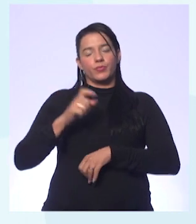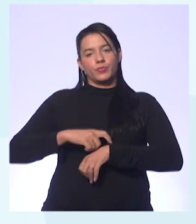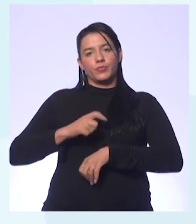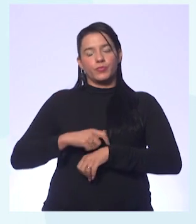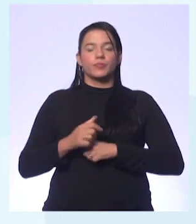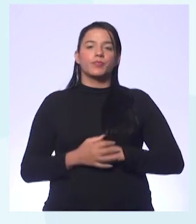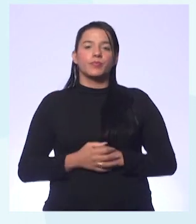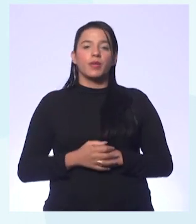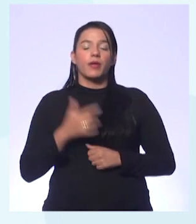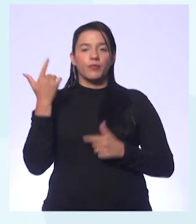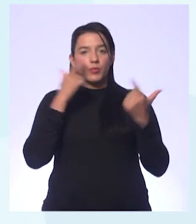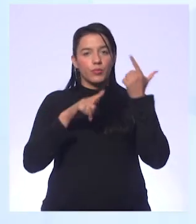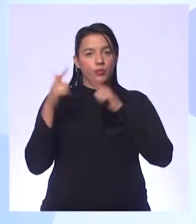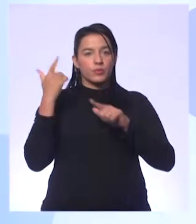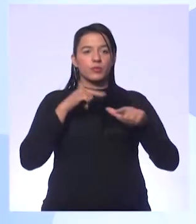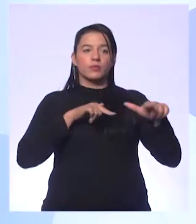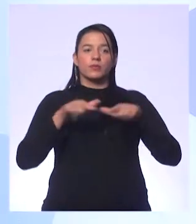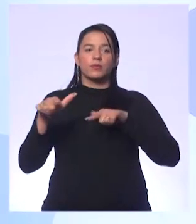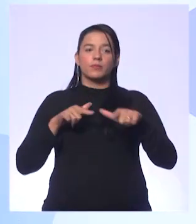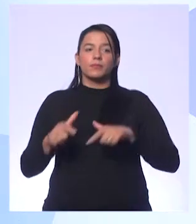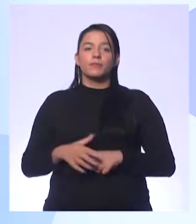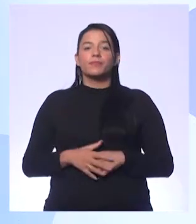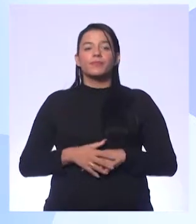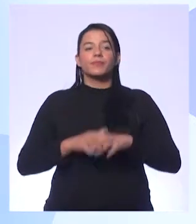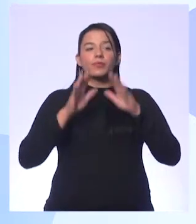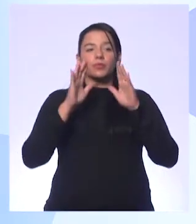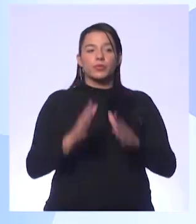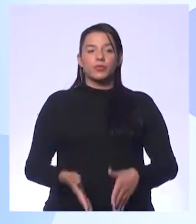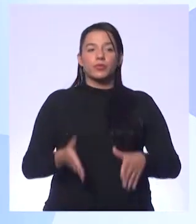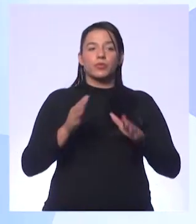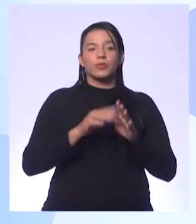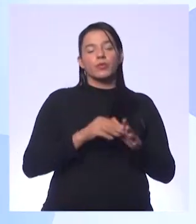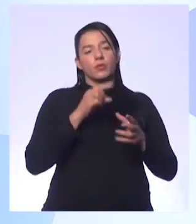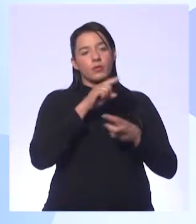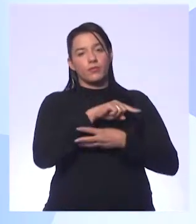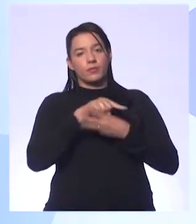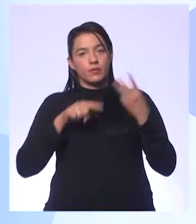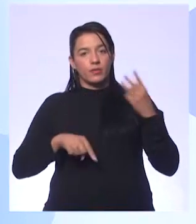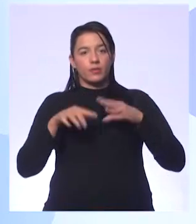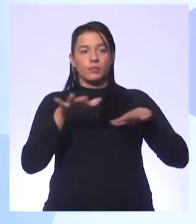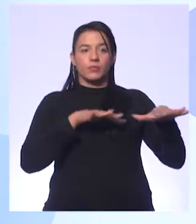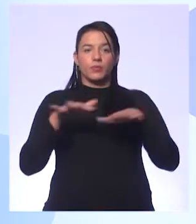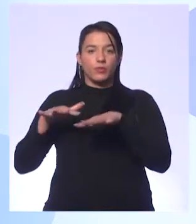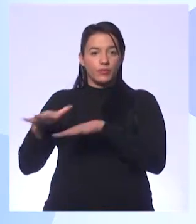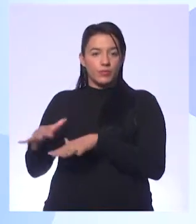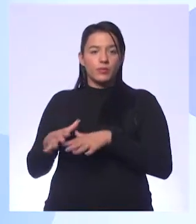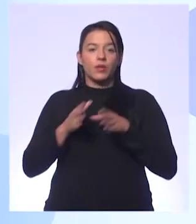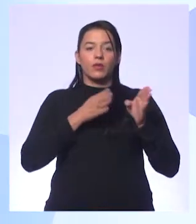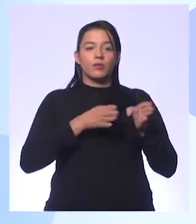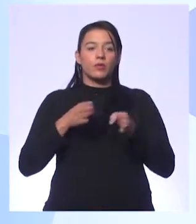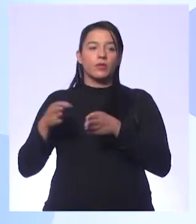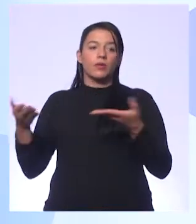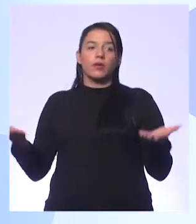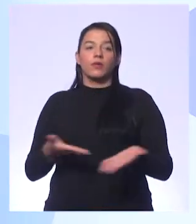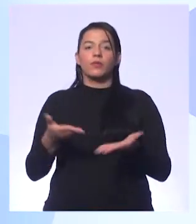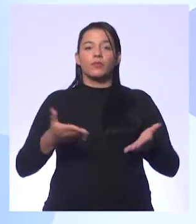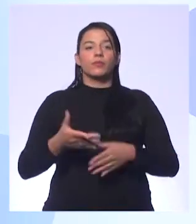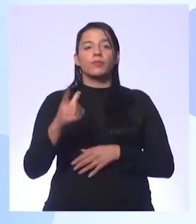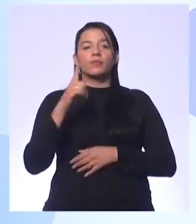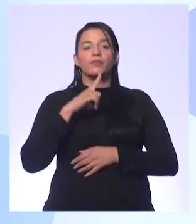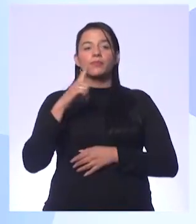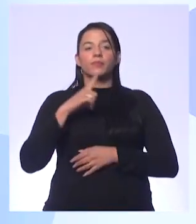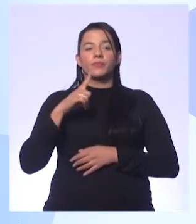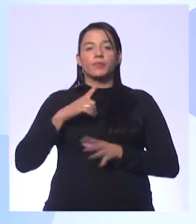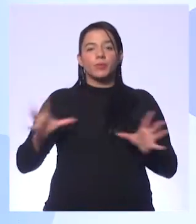dos trabalhadores. E aí, dito isso, né, passei por 3 movimentos operários, eu vou trazer para vocês